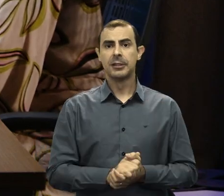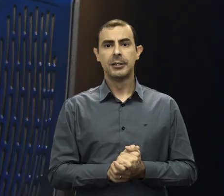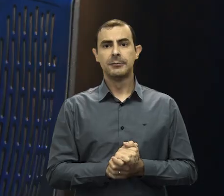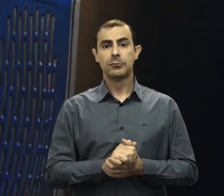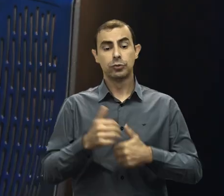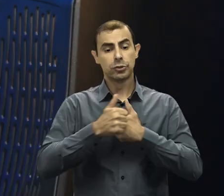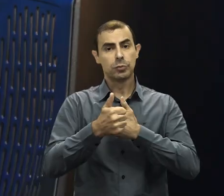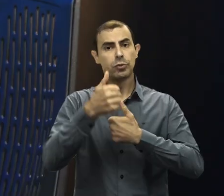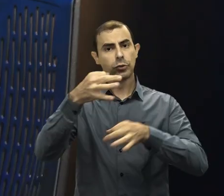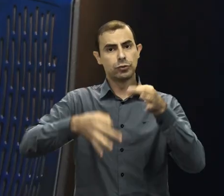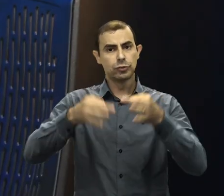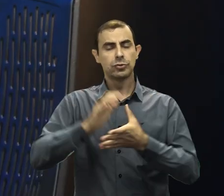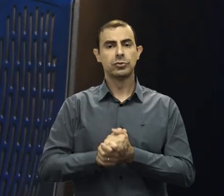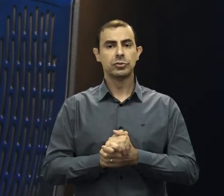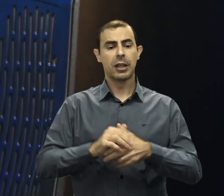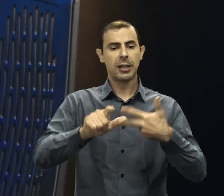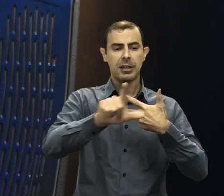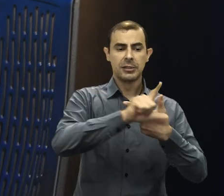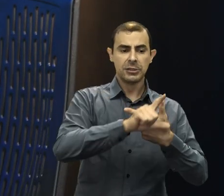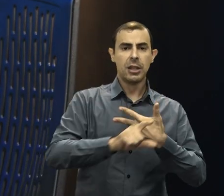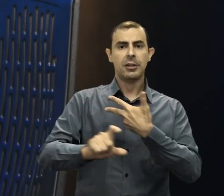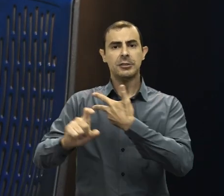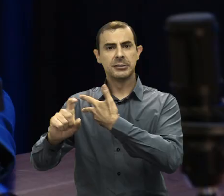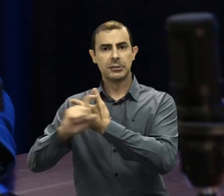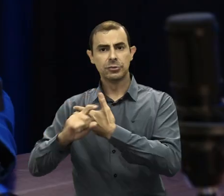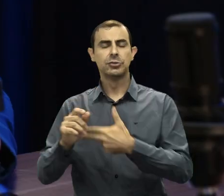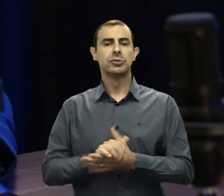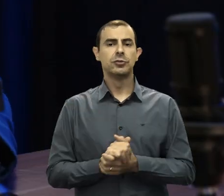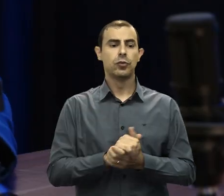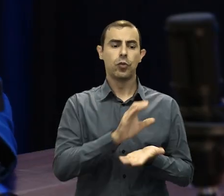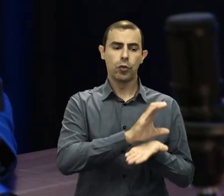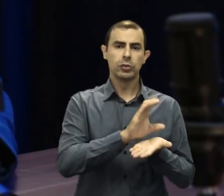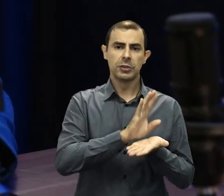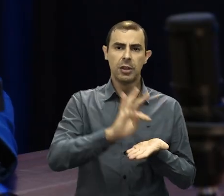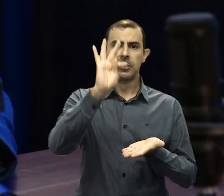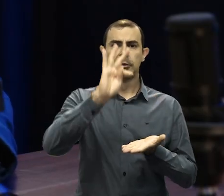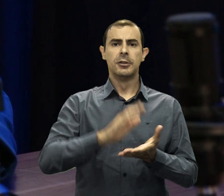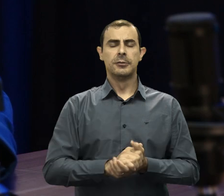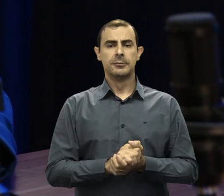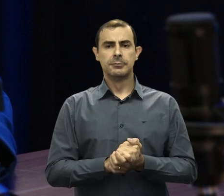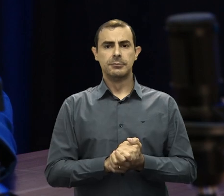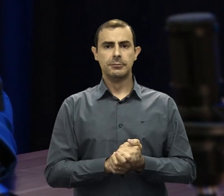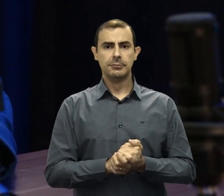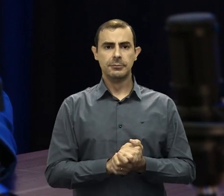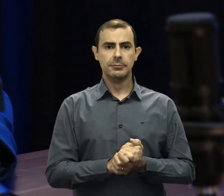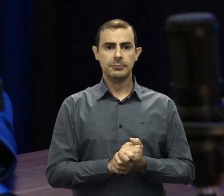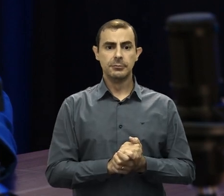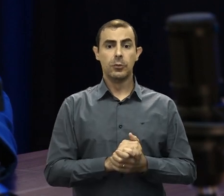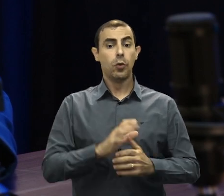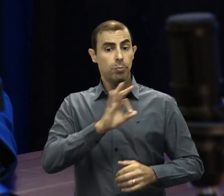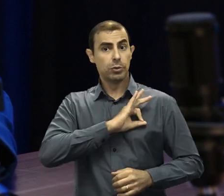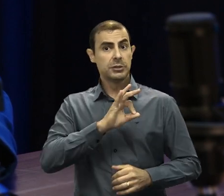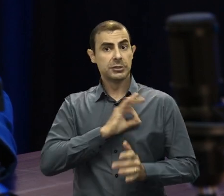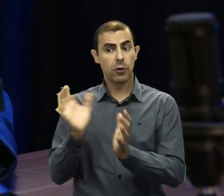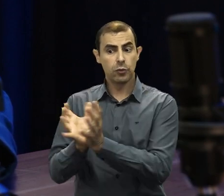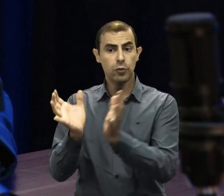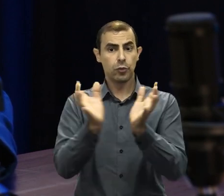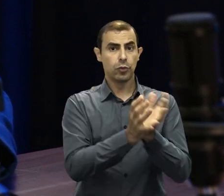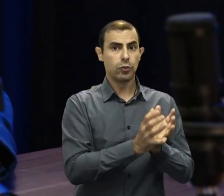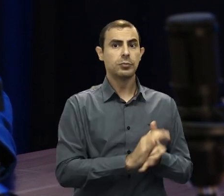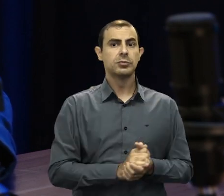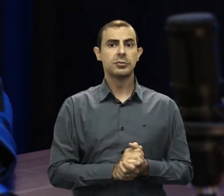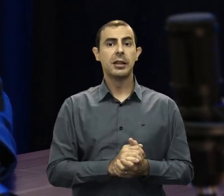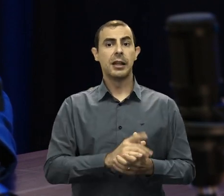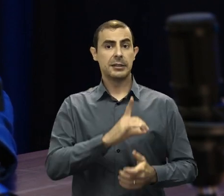Tribunal de Justiça, o Legislativo, o Executivo, o Conselho Tutelar, as frentes policiais, né?